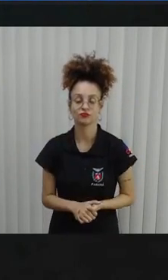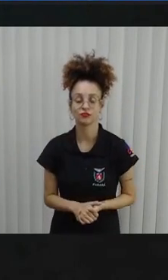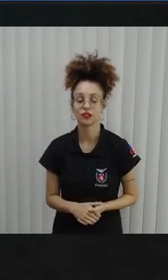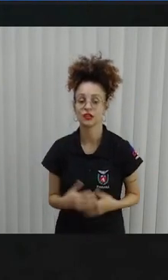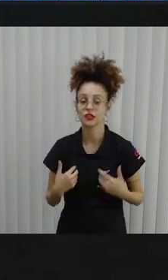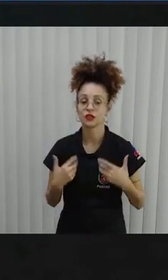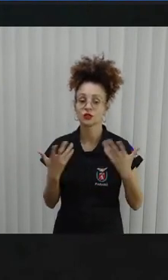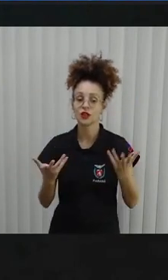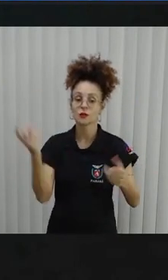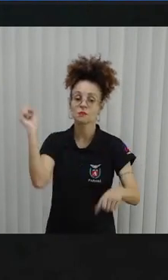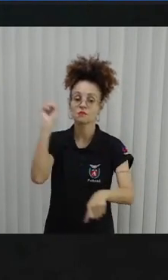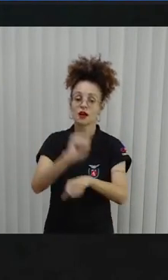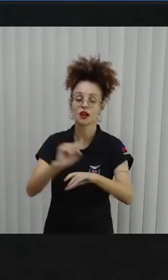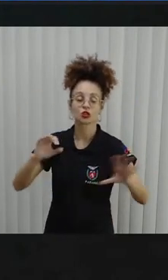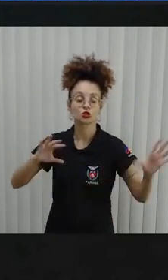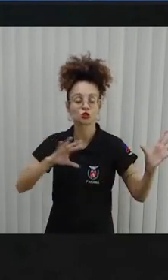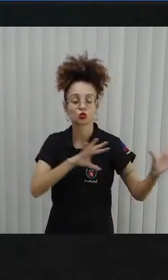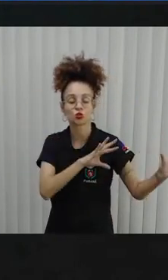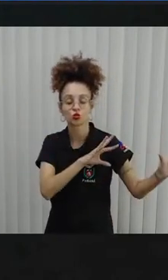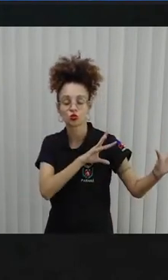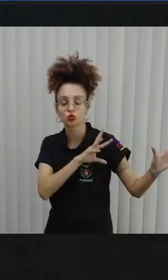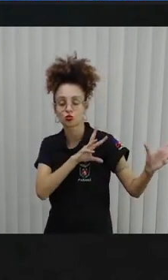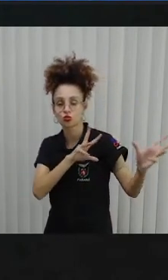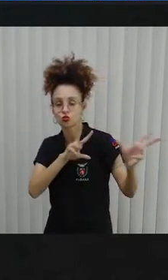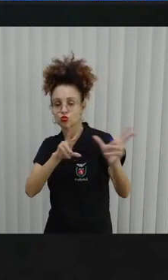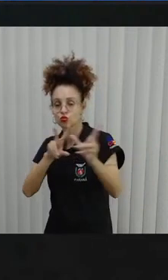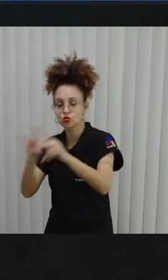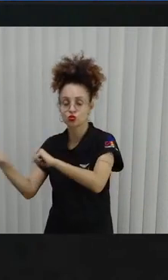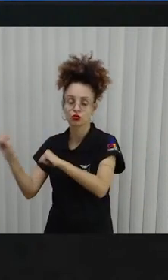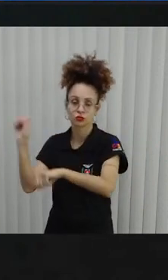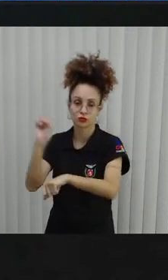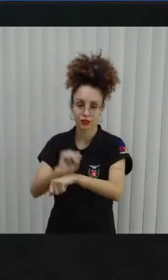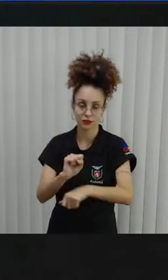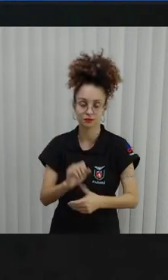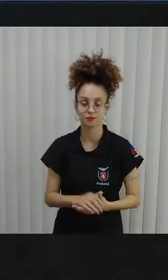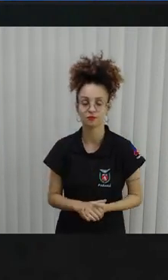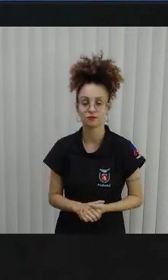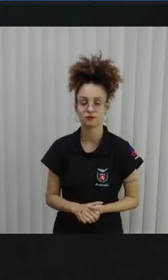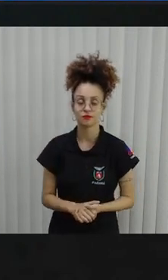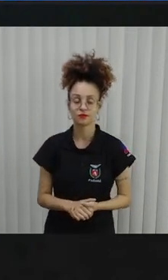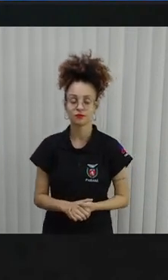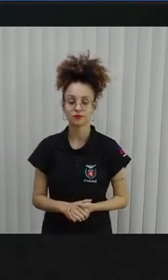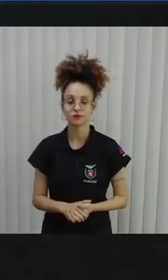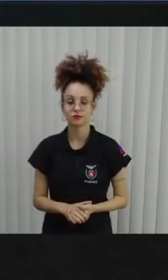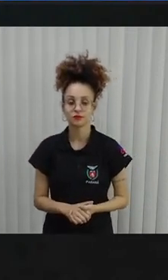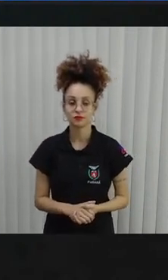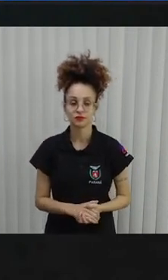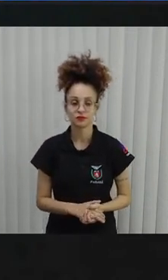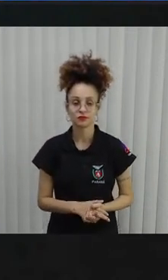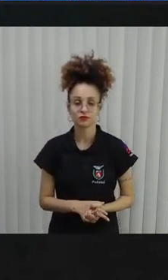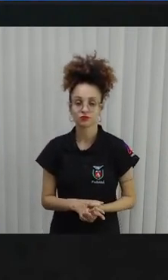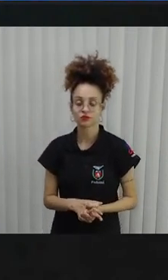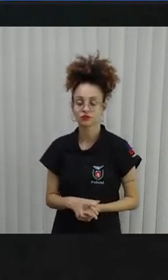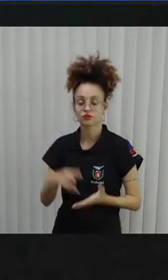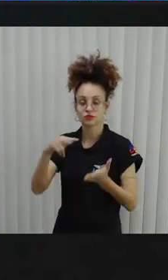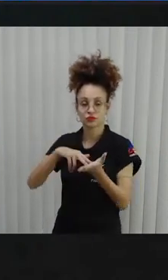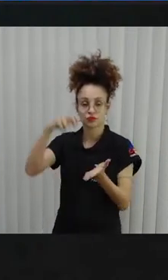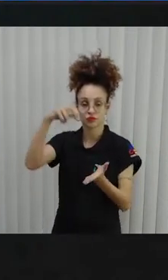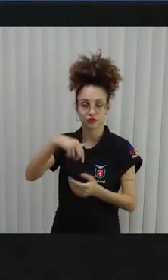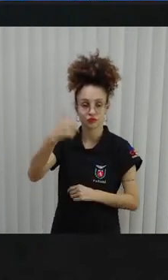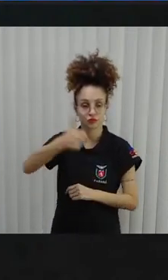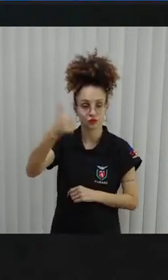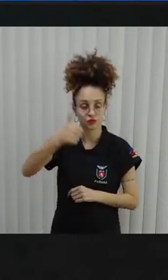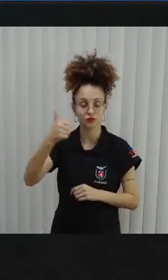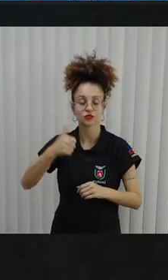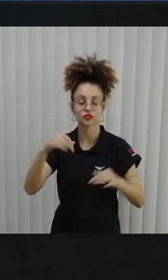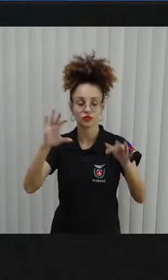parar todos os scripts que estão rodando, todos. Pare todos. Então, estou rodando aqui, pulei o primeiro, vou deixar